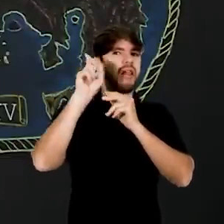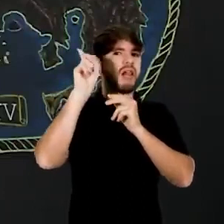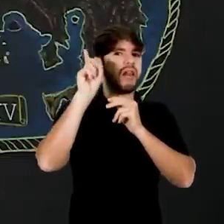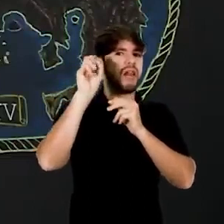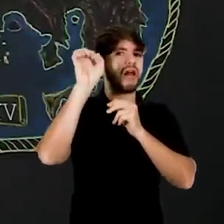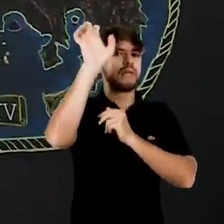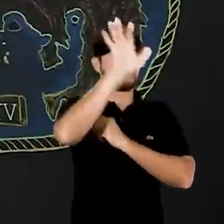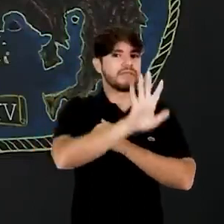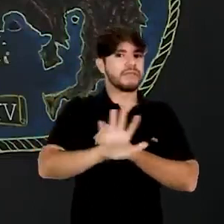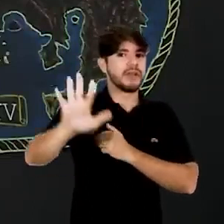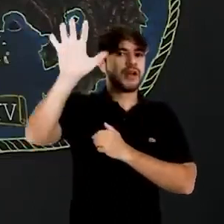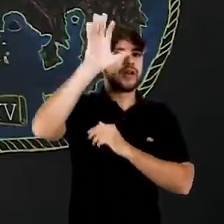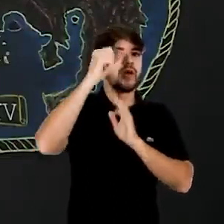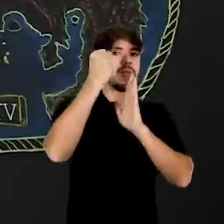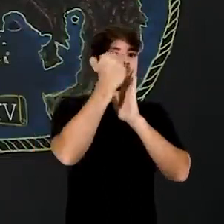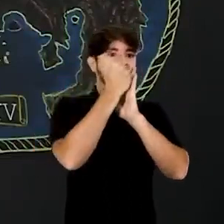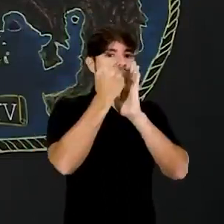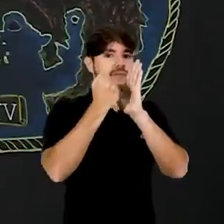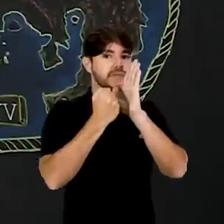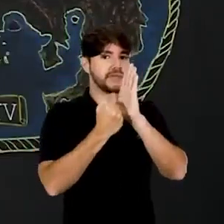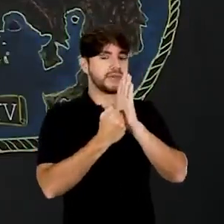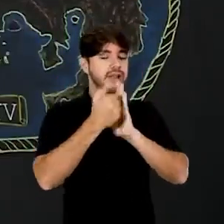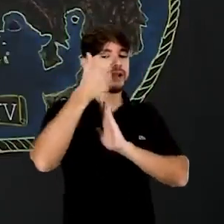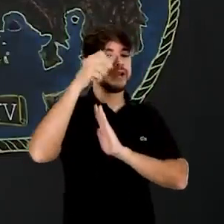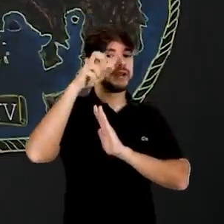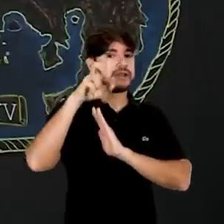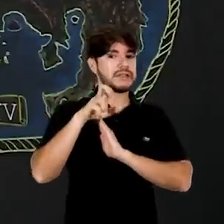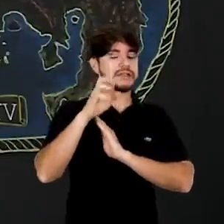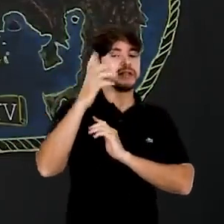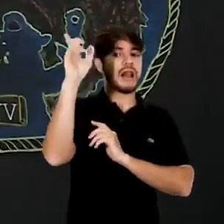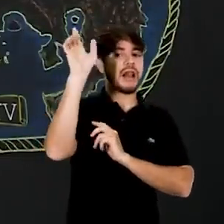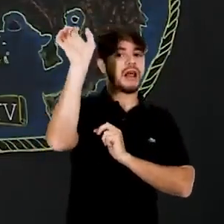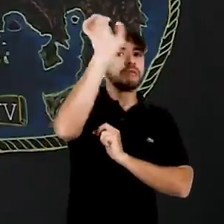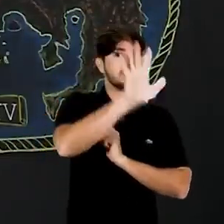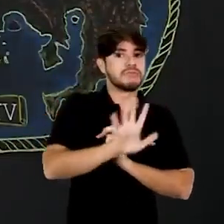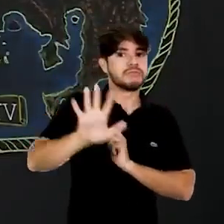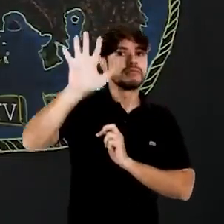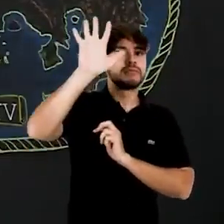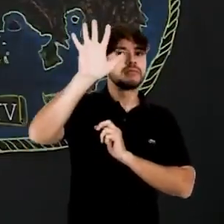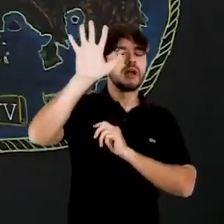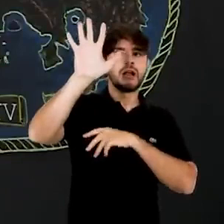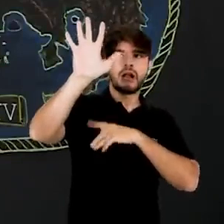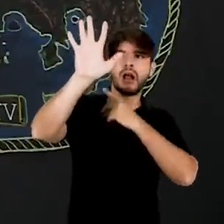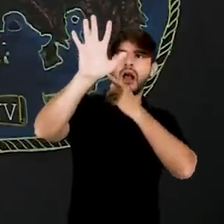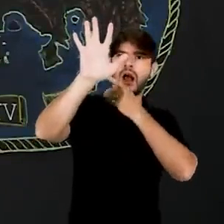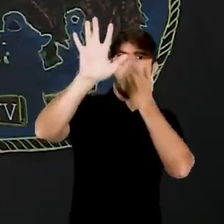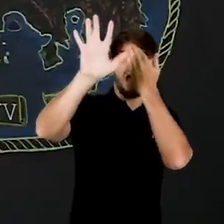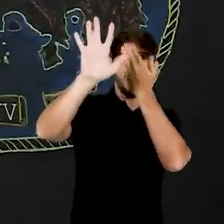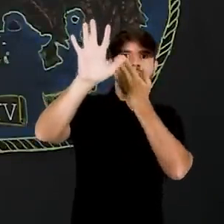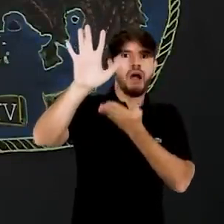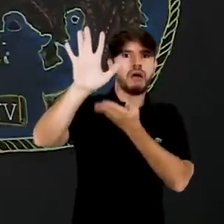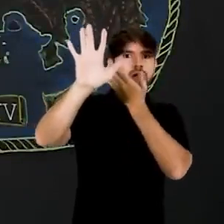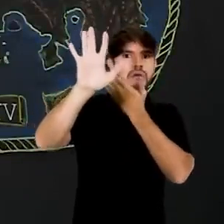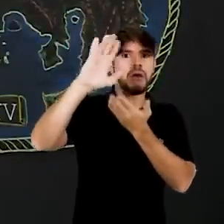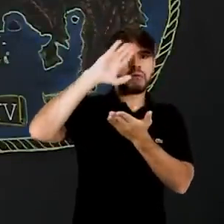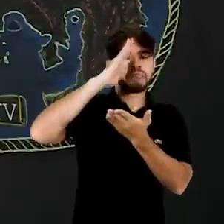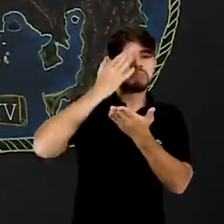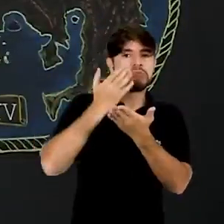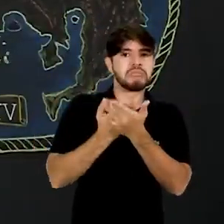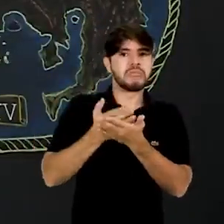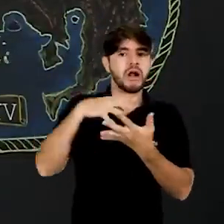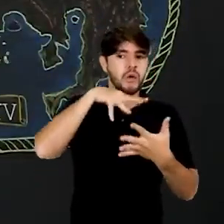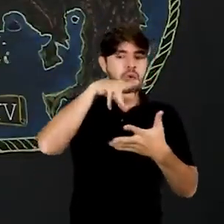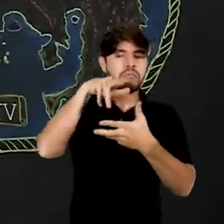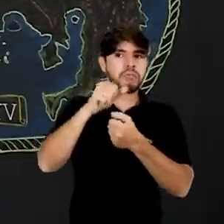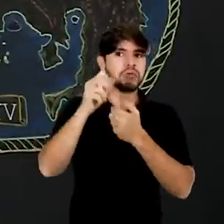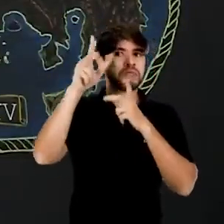no século XV. Para os europeus, esse era o mundo que existia. Note,